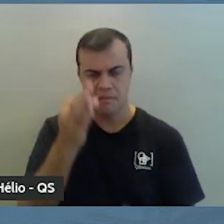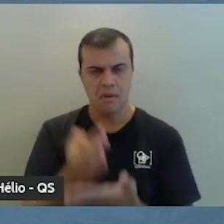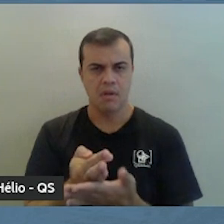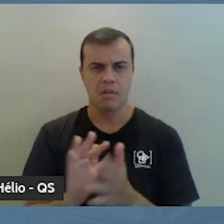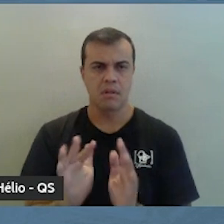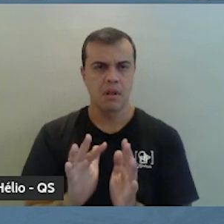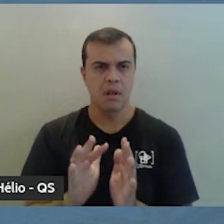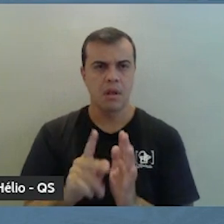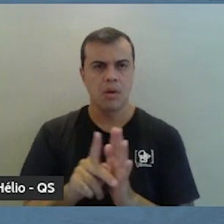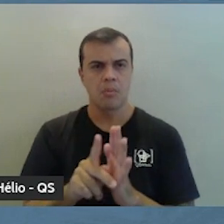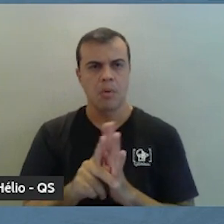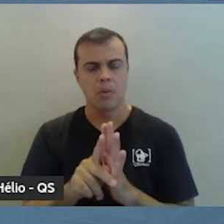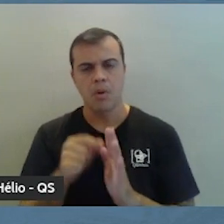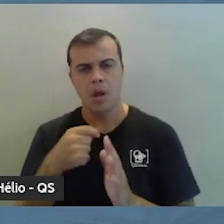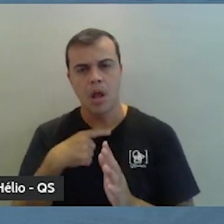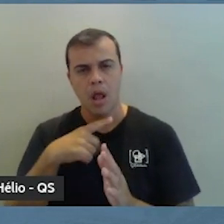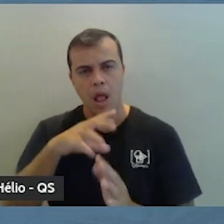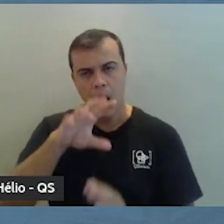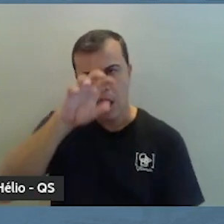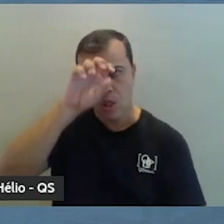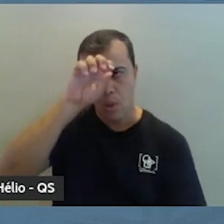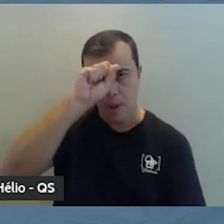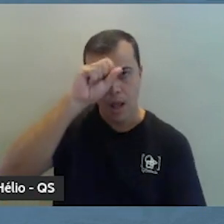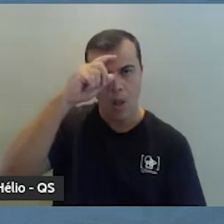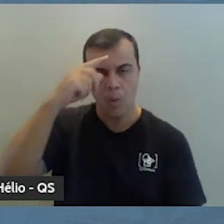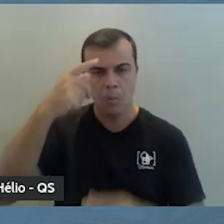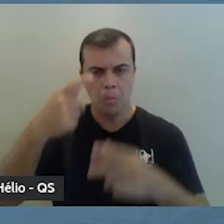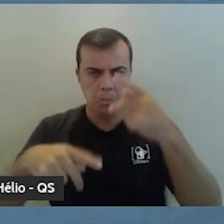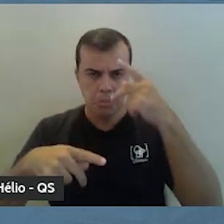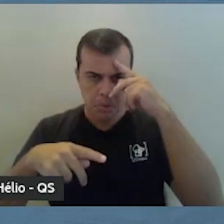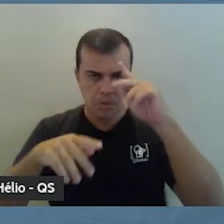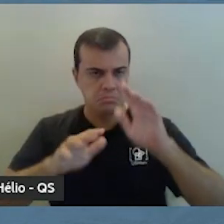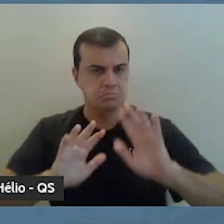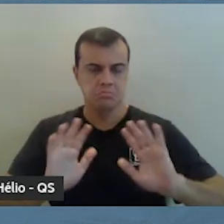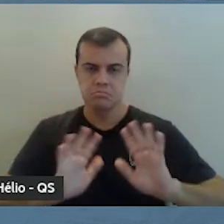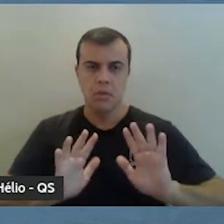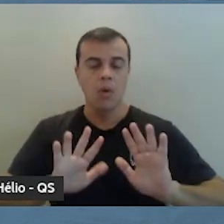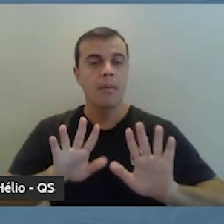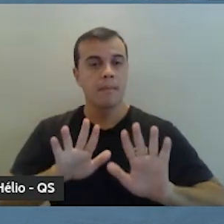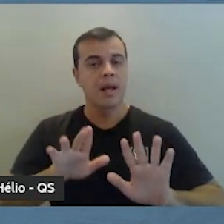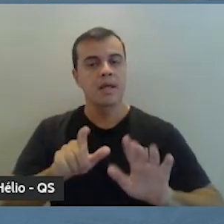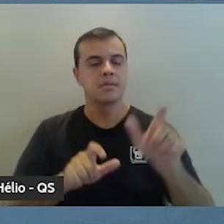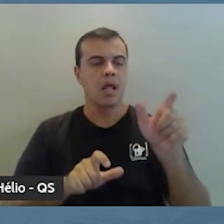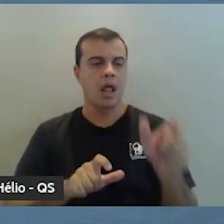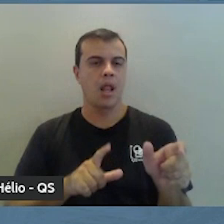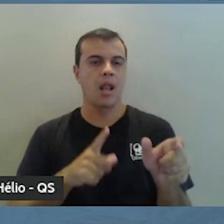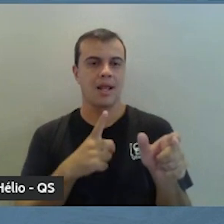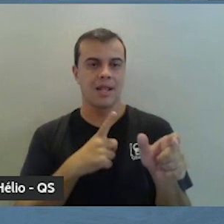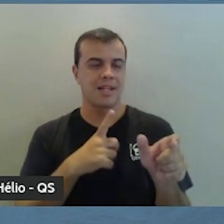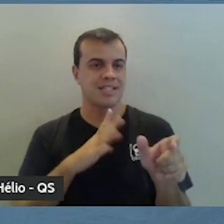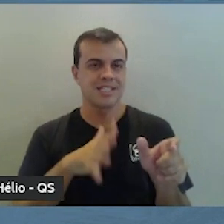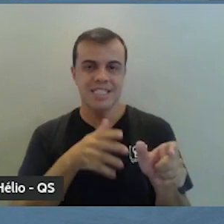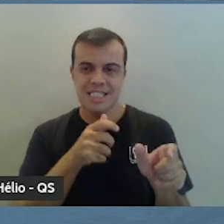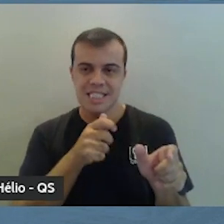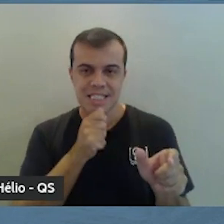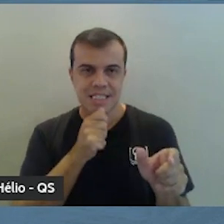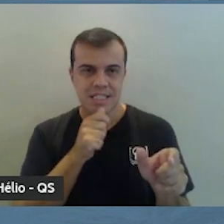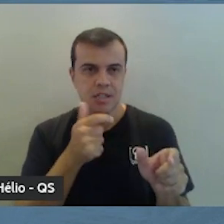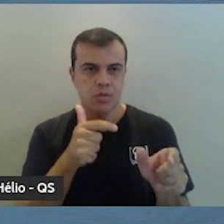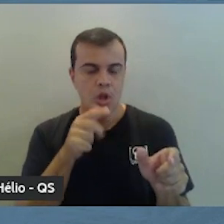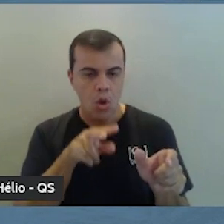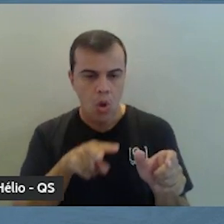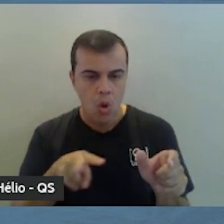do candomblé ou da umbanda, não quer dizer isso, mas ela já não tem esse olhar